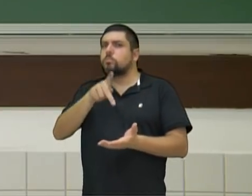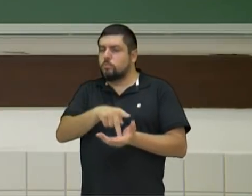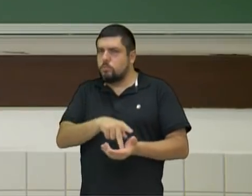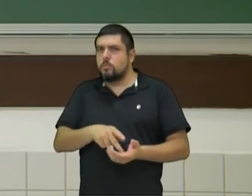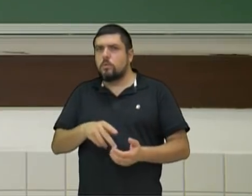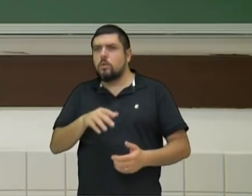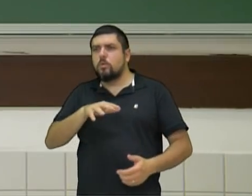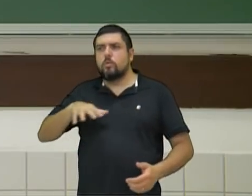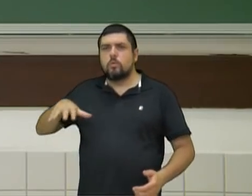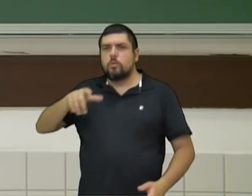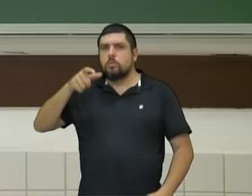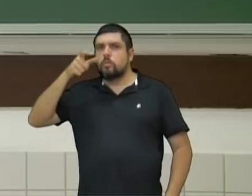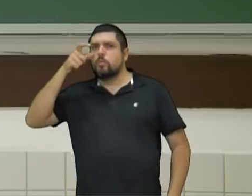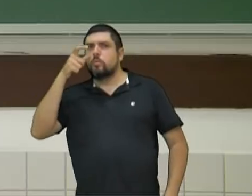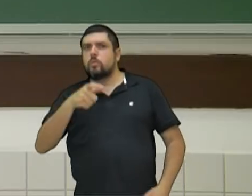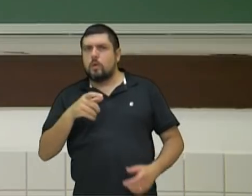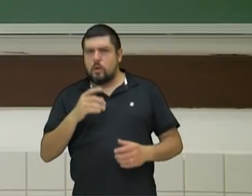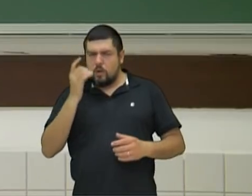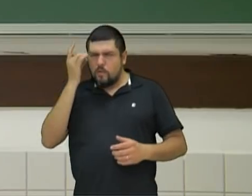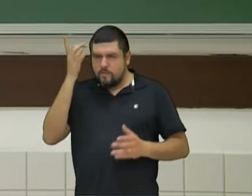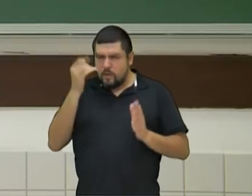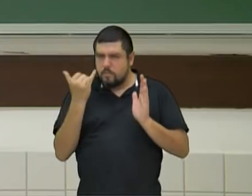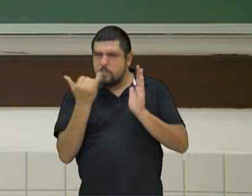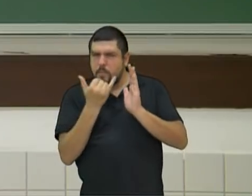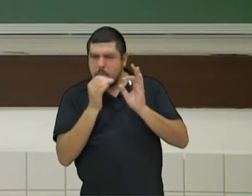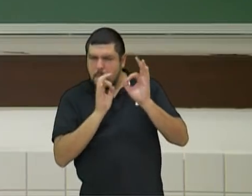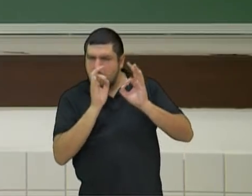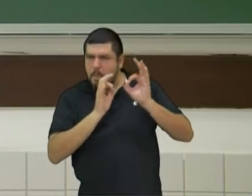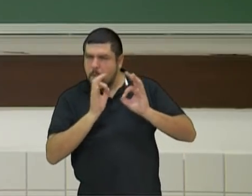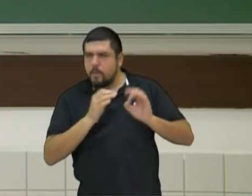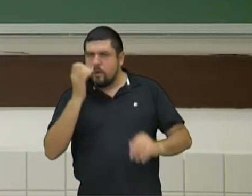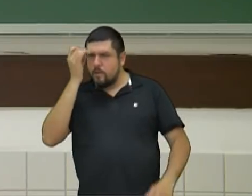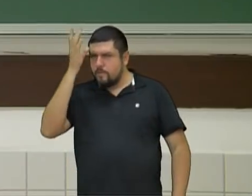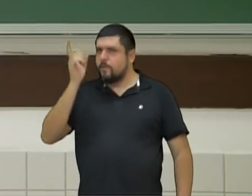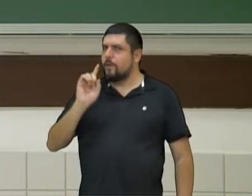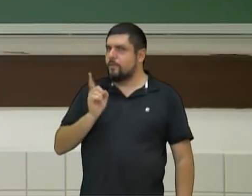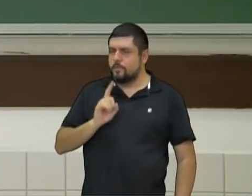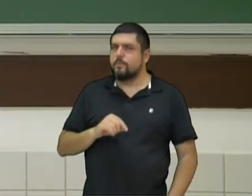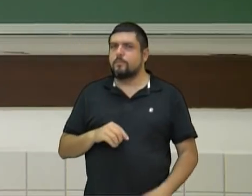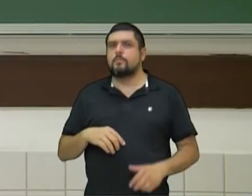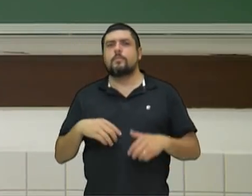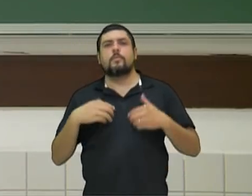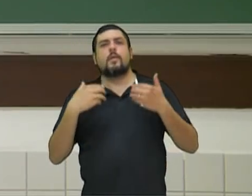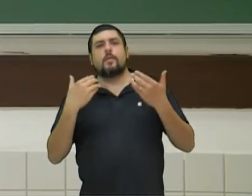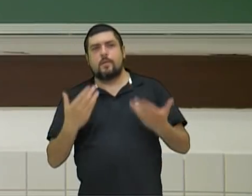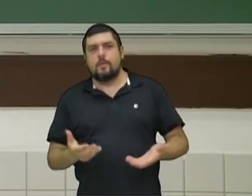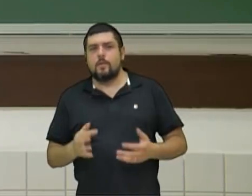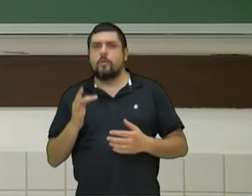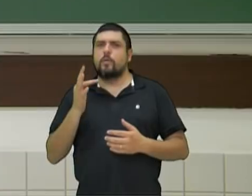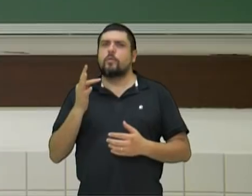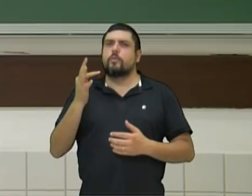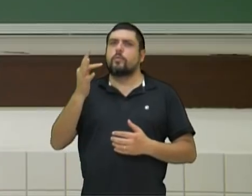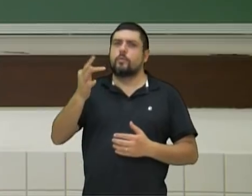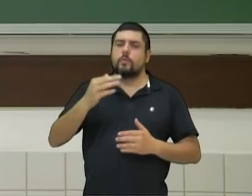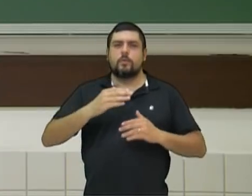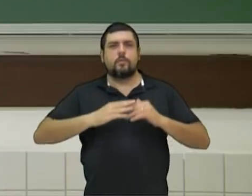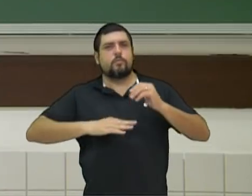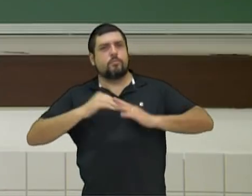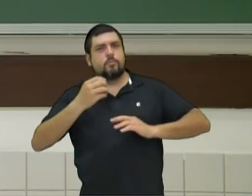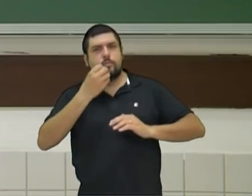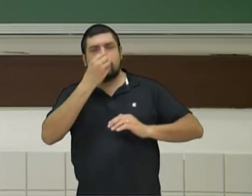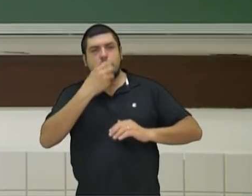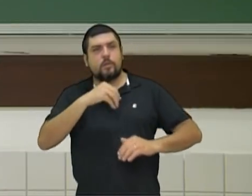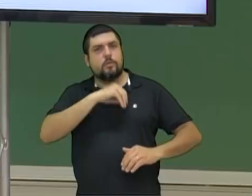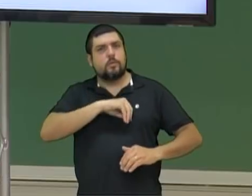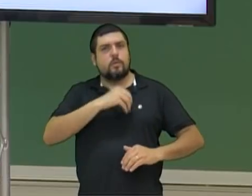Porque não é fácil não fazer esses relatórios. A professora garante isso para vocês. Então, interpretando aqui, o que